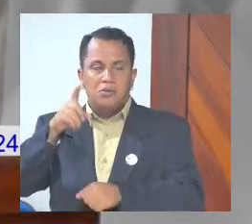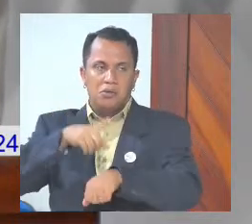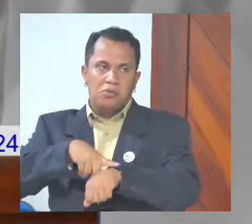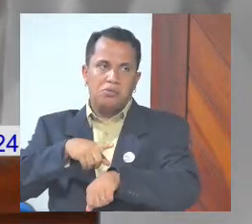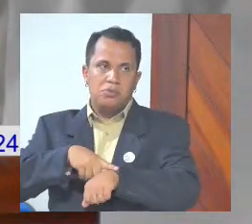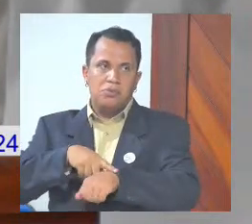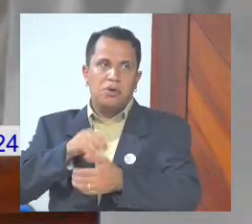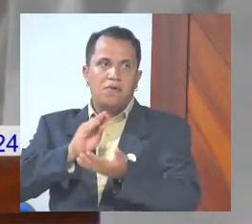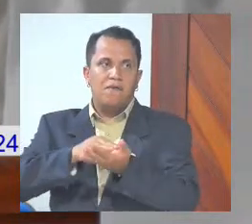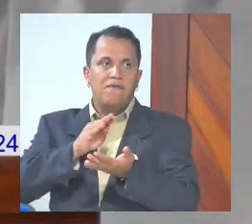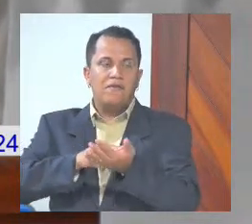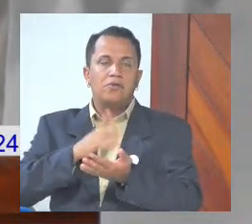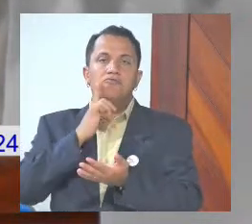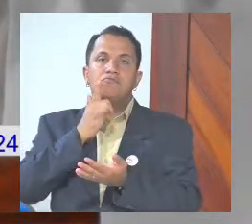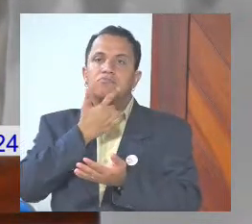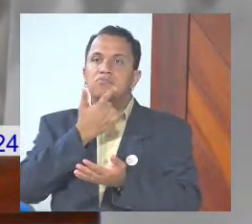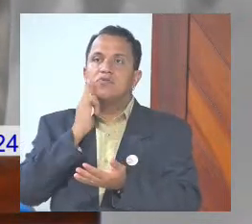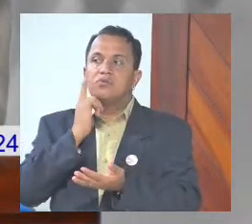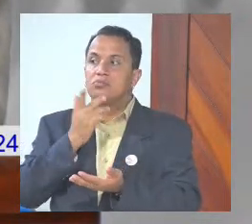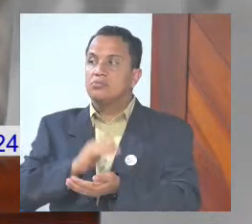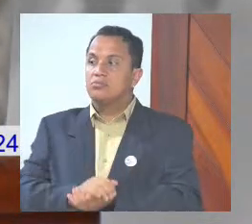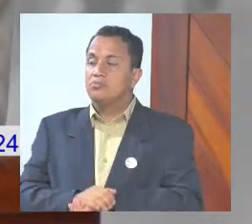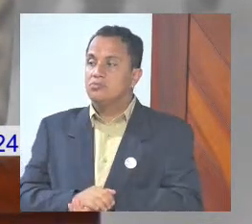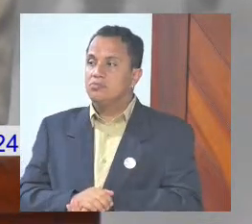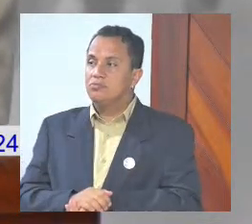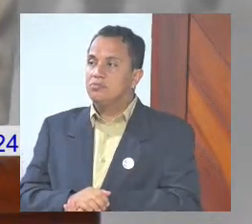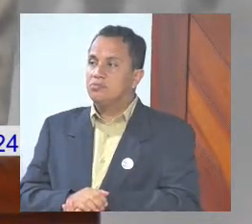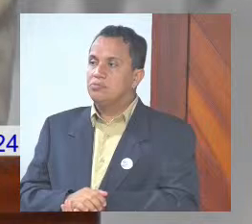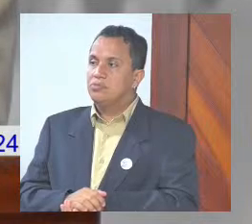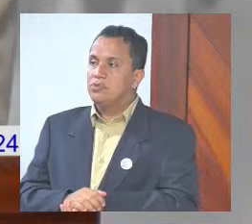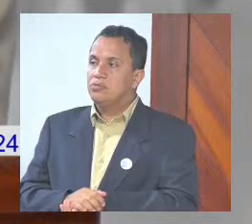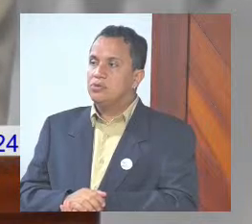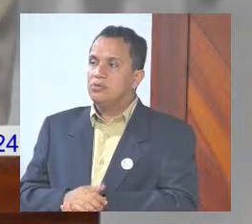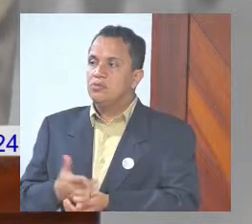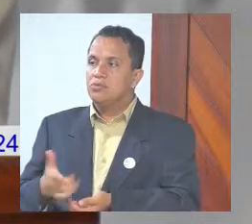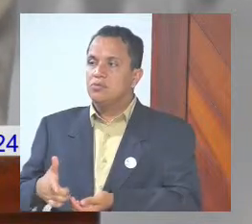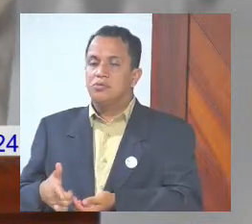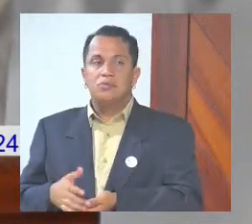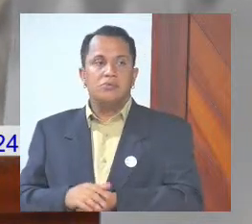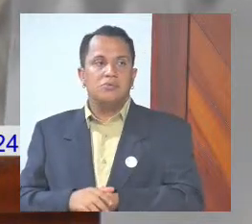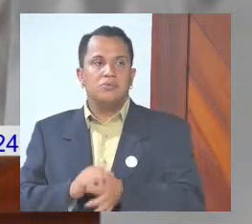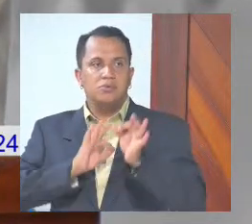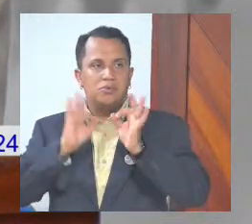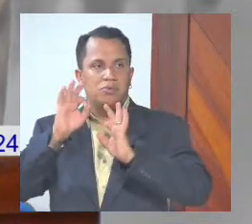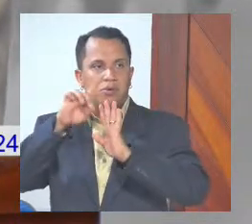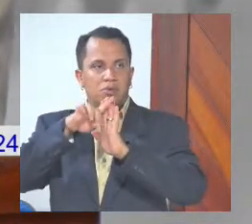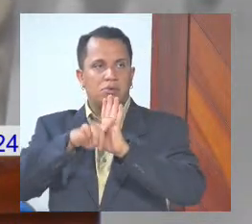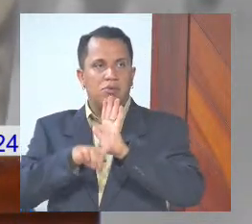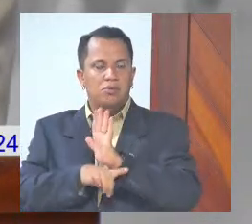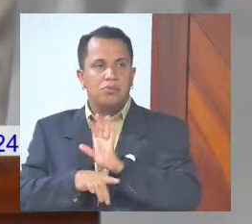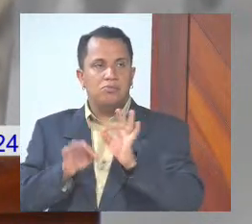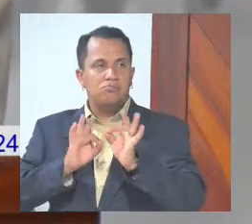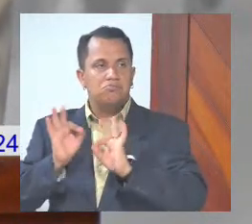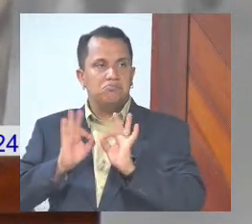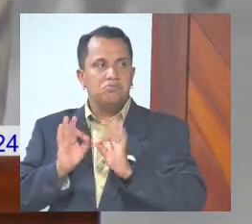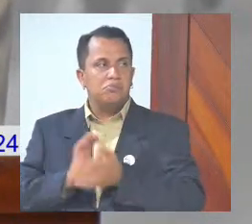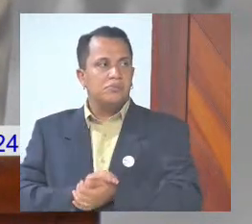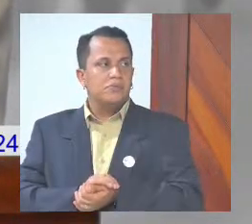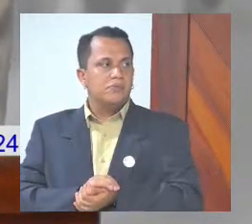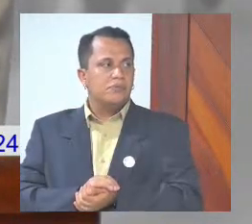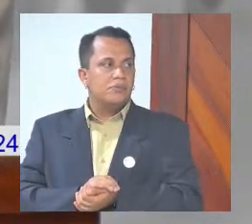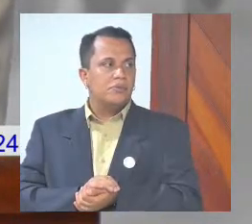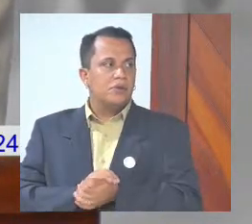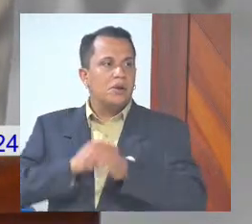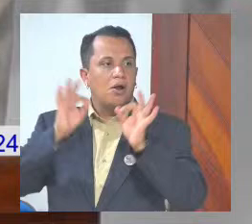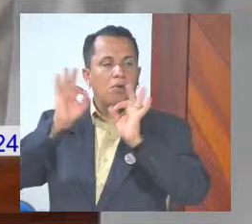os alunos por falta de merenda. Então, de forma nenhuma, não tinha esse planejamento. Então, eles não estavam